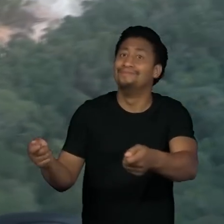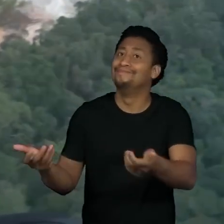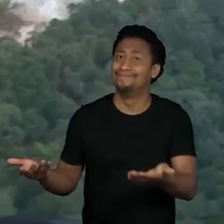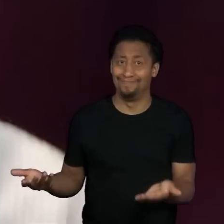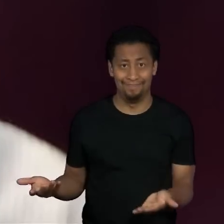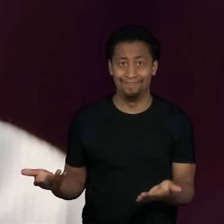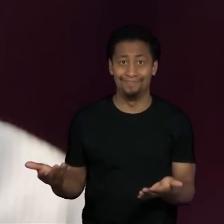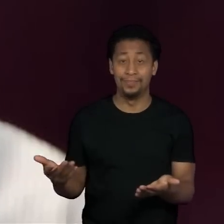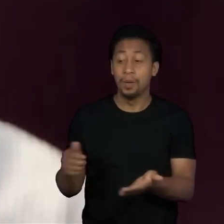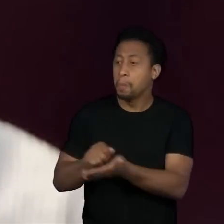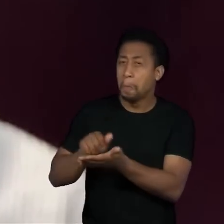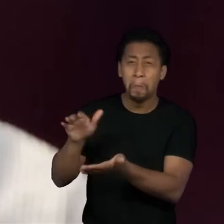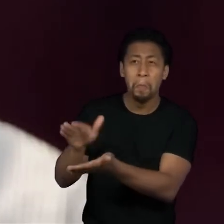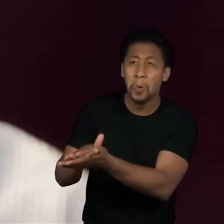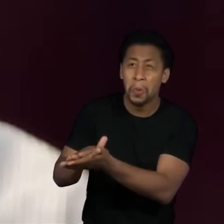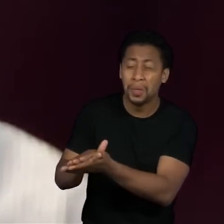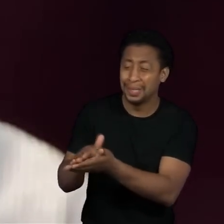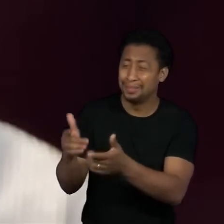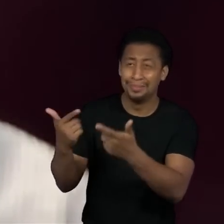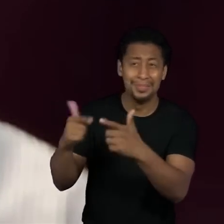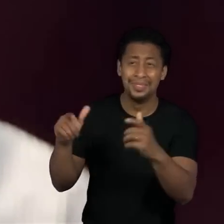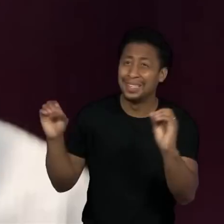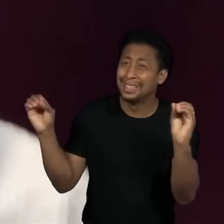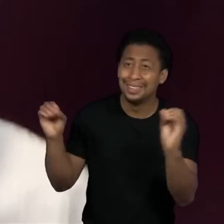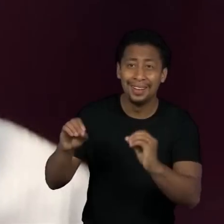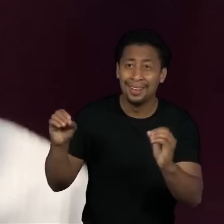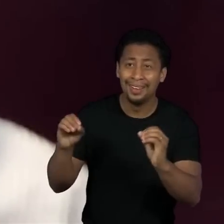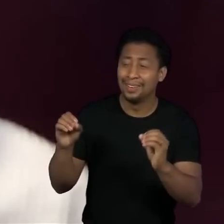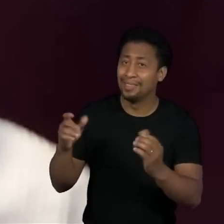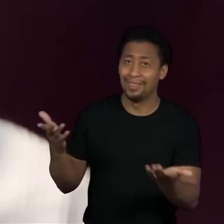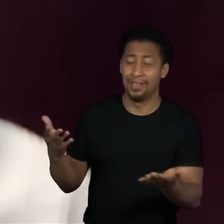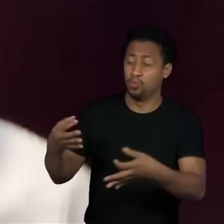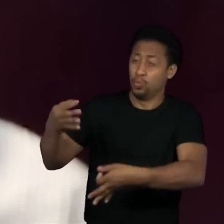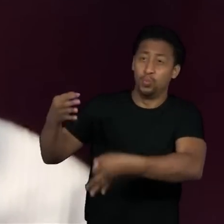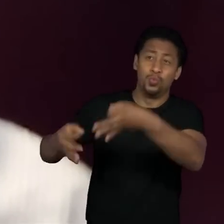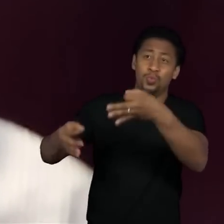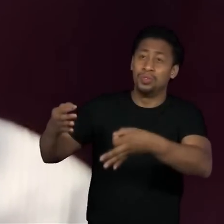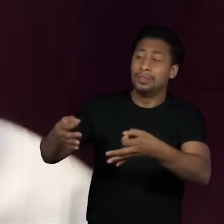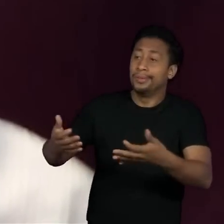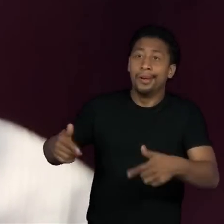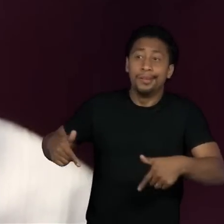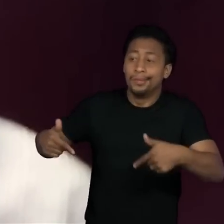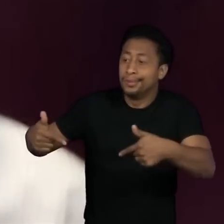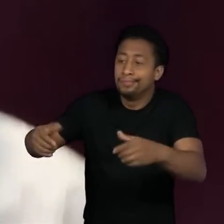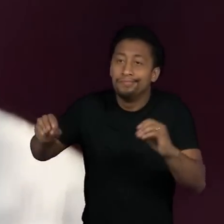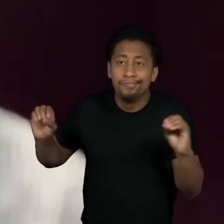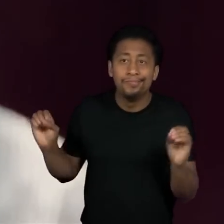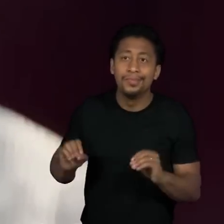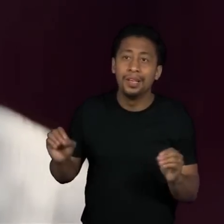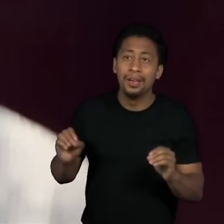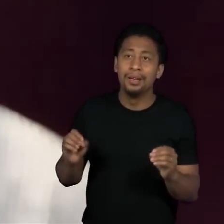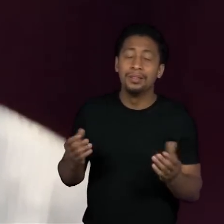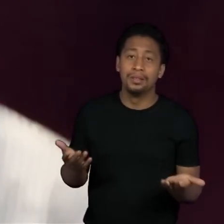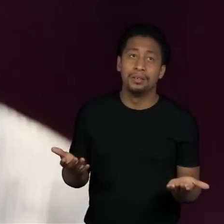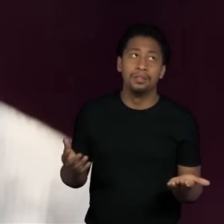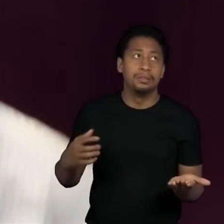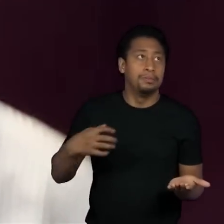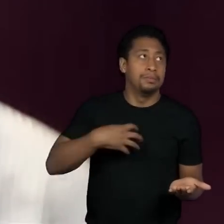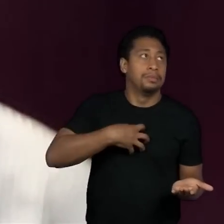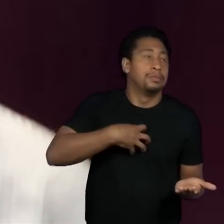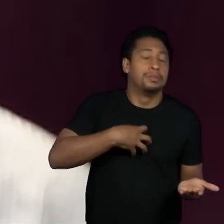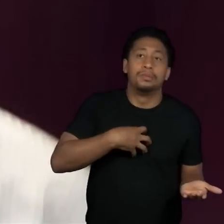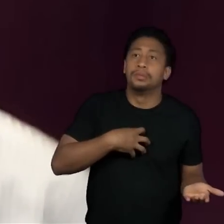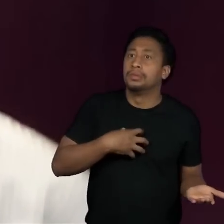né, que esse tipo de sinalização gera, né, faz com que a gente tenha assistido